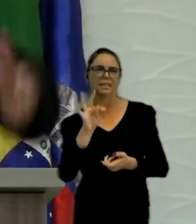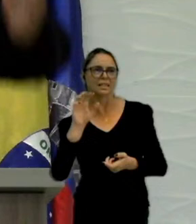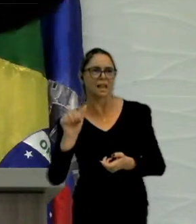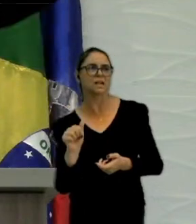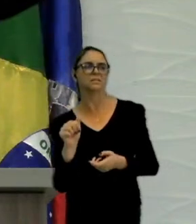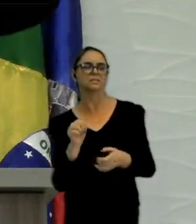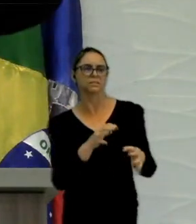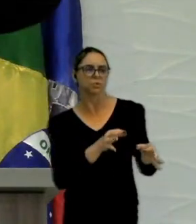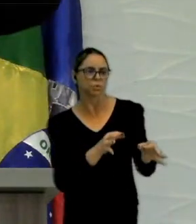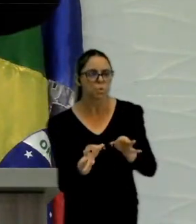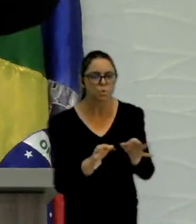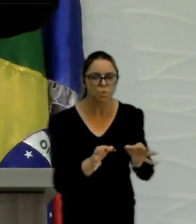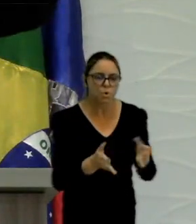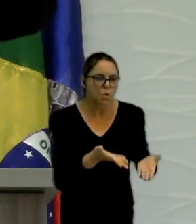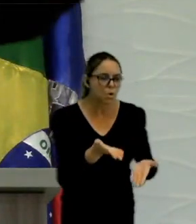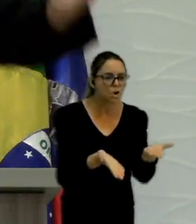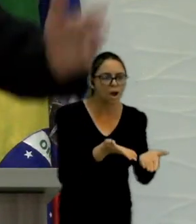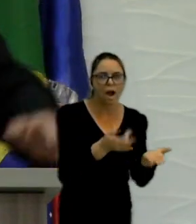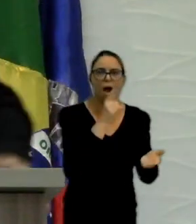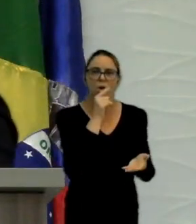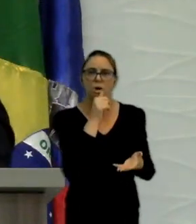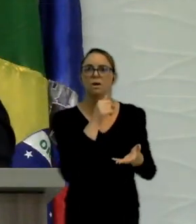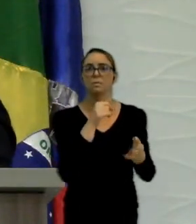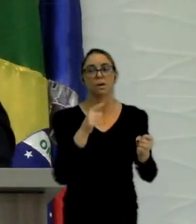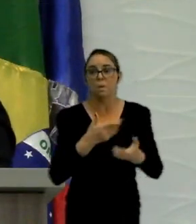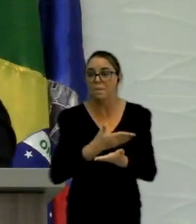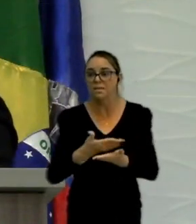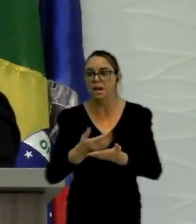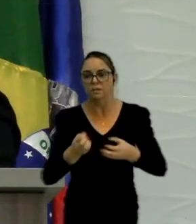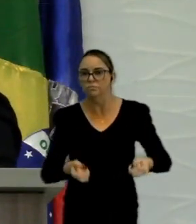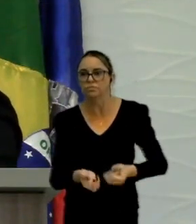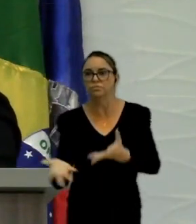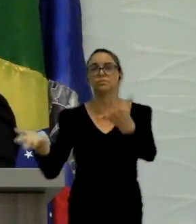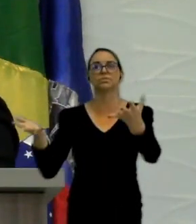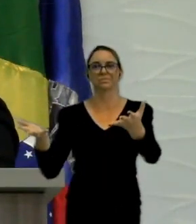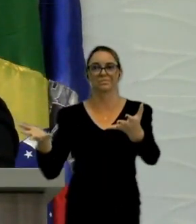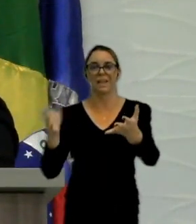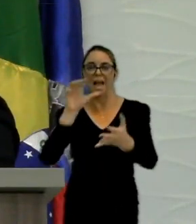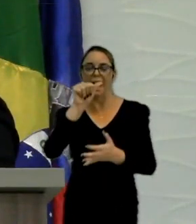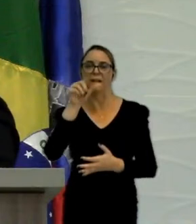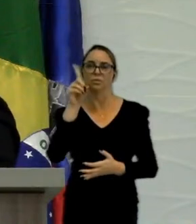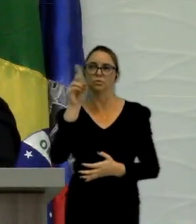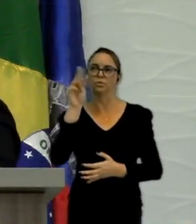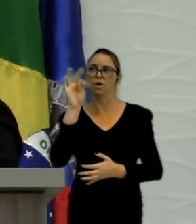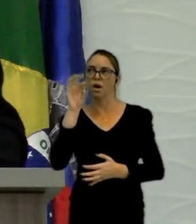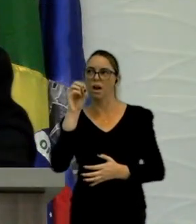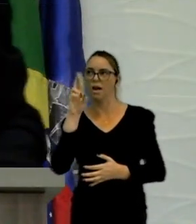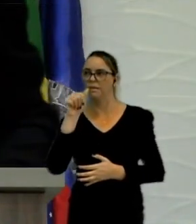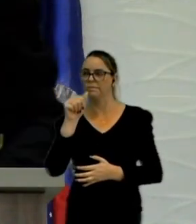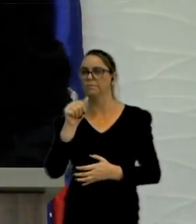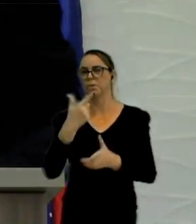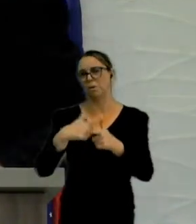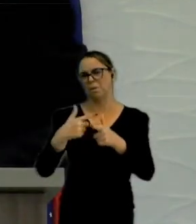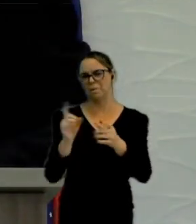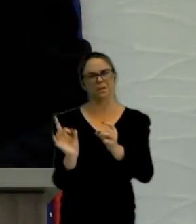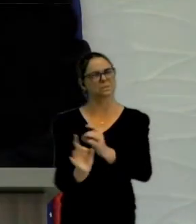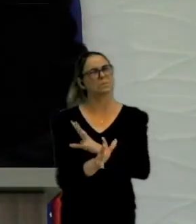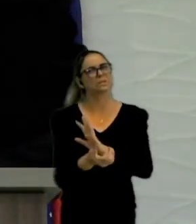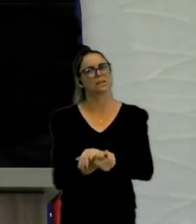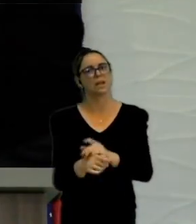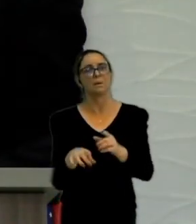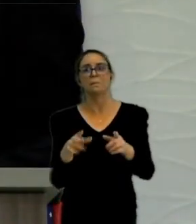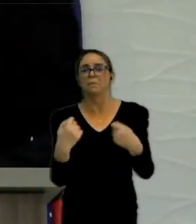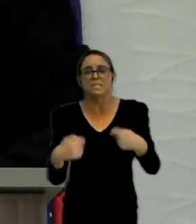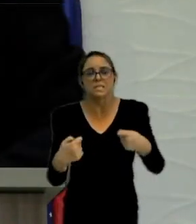tratamento, para colocar para funcionar a adutora do Agreste, para ver se resolve o problema. Não adianta ninguém vir aqui jogar pedra